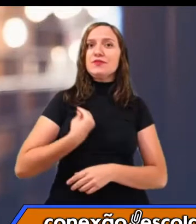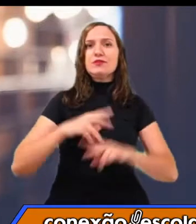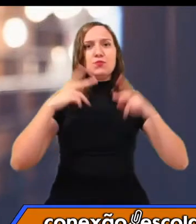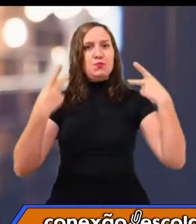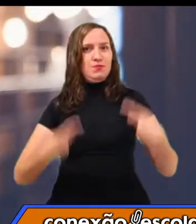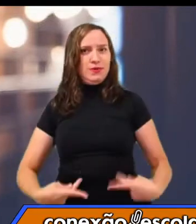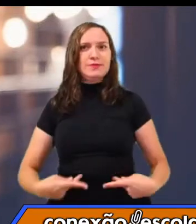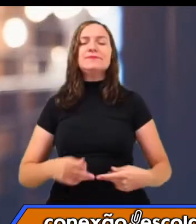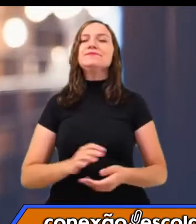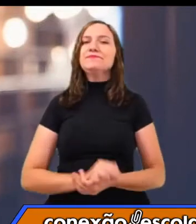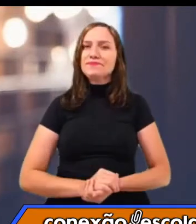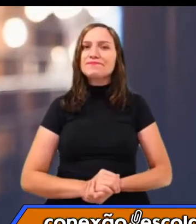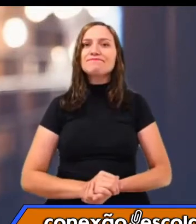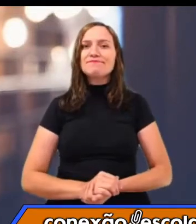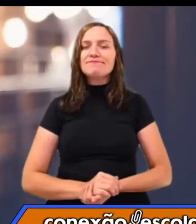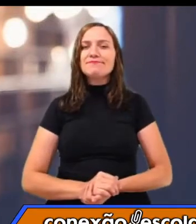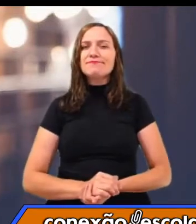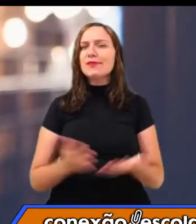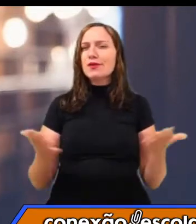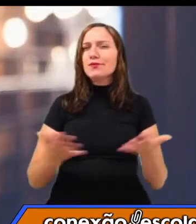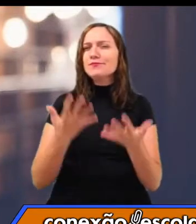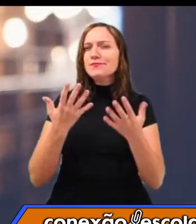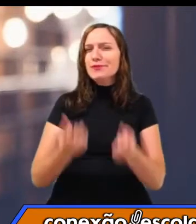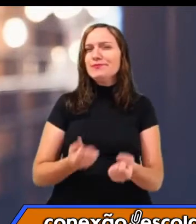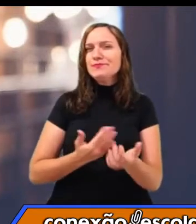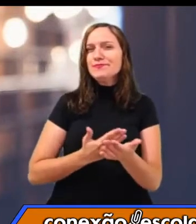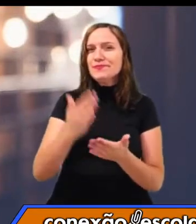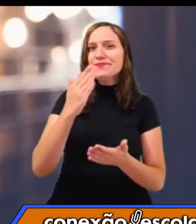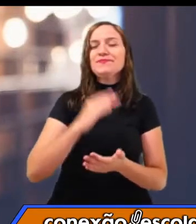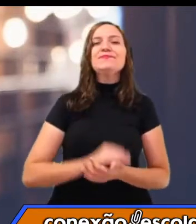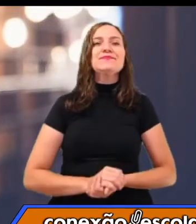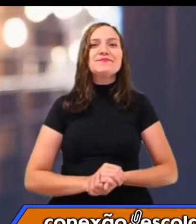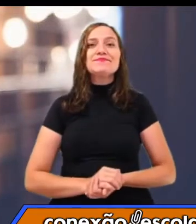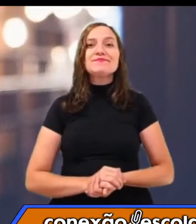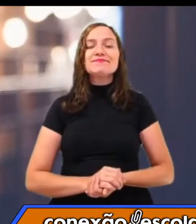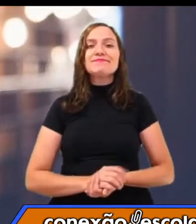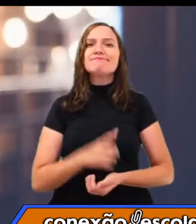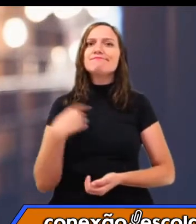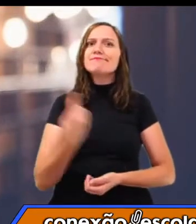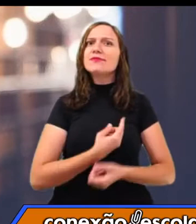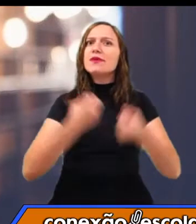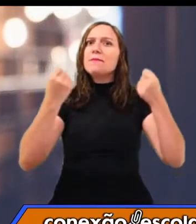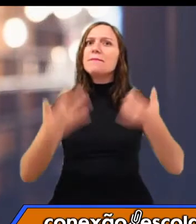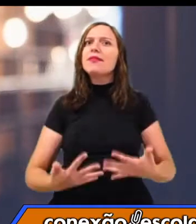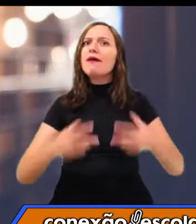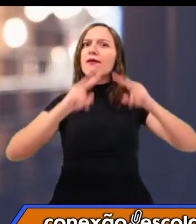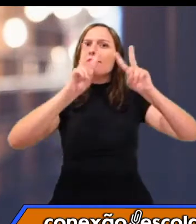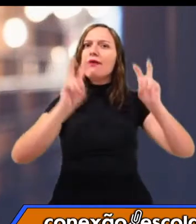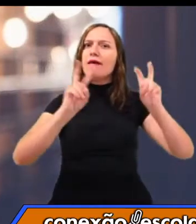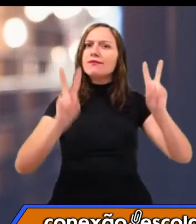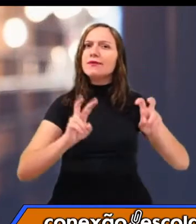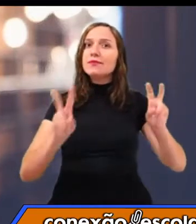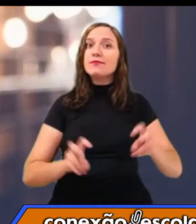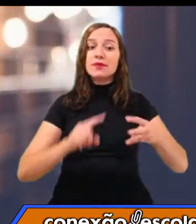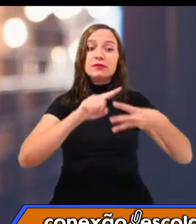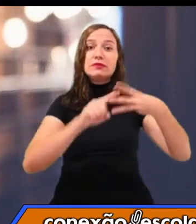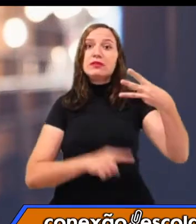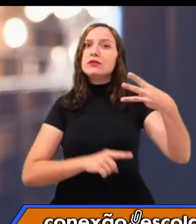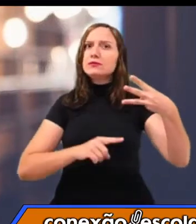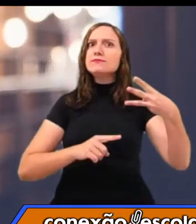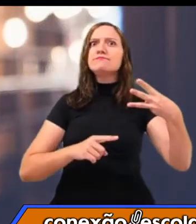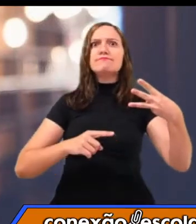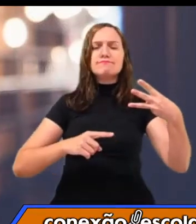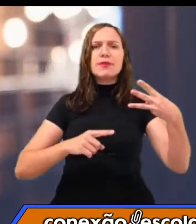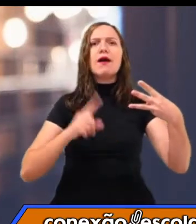vamos lá. Nós vamos falar alguns tópicos sobre três grandes